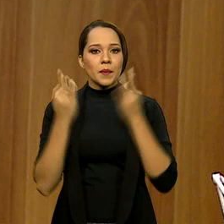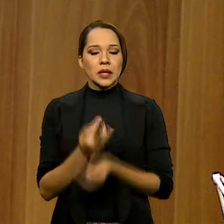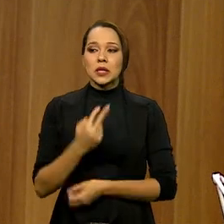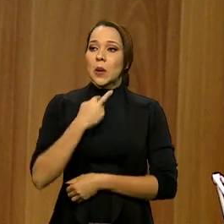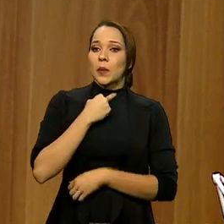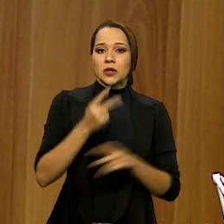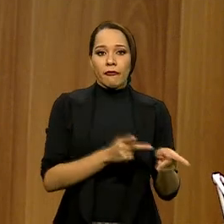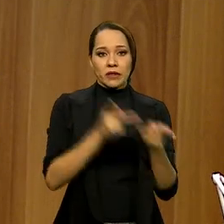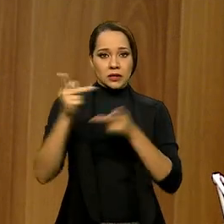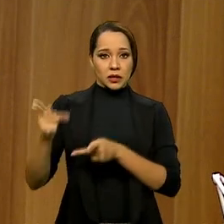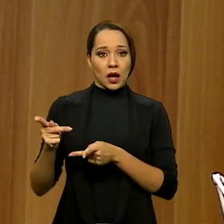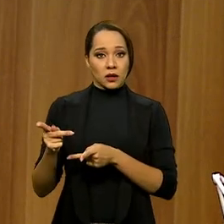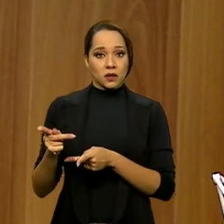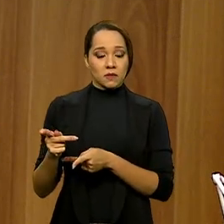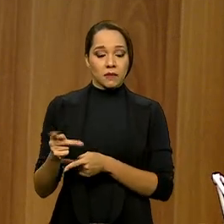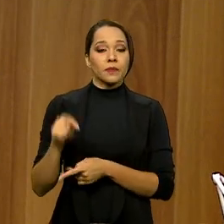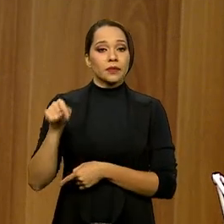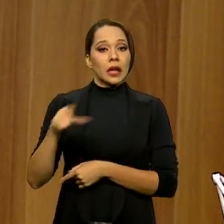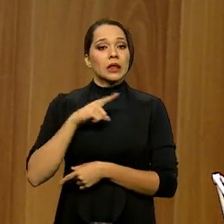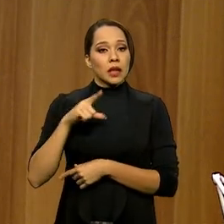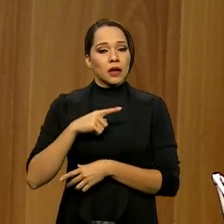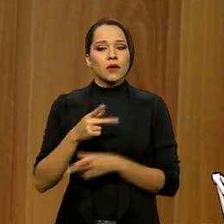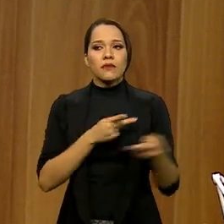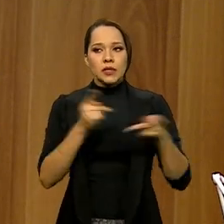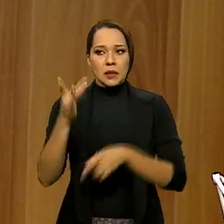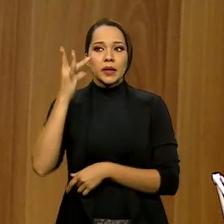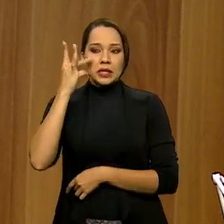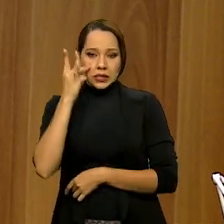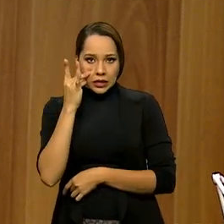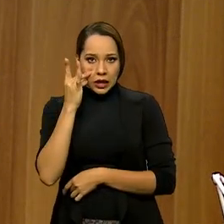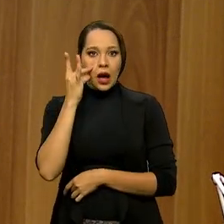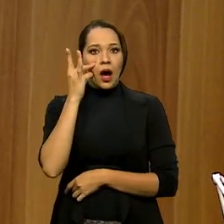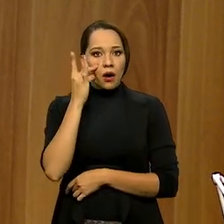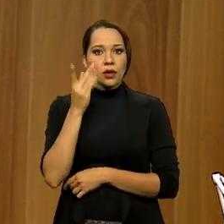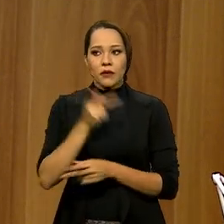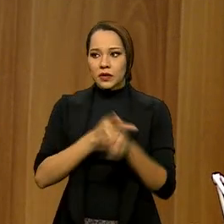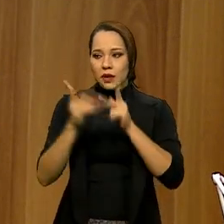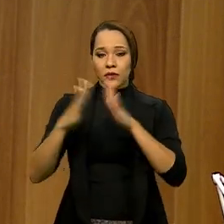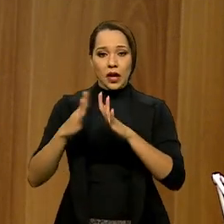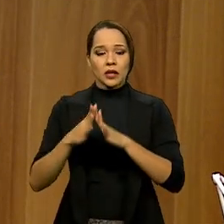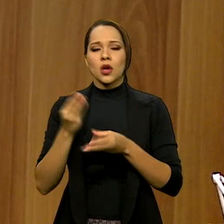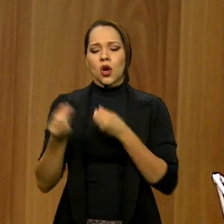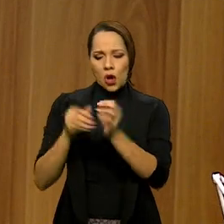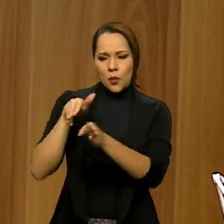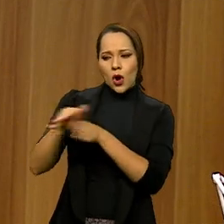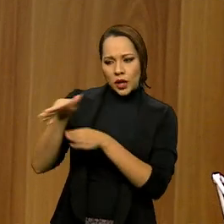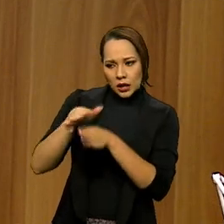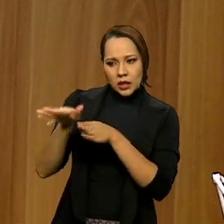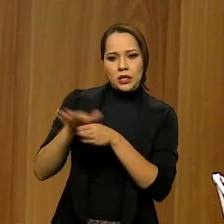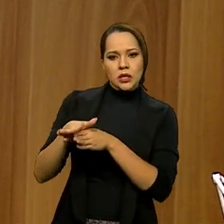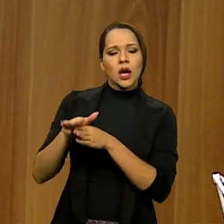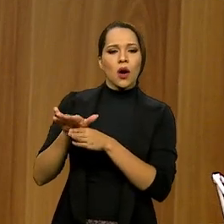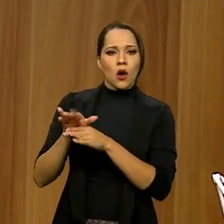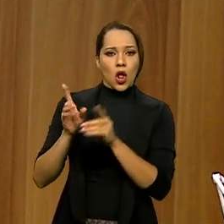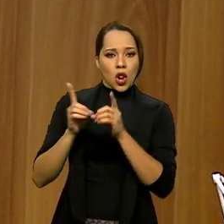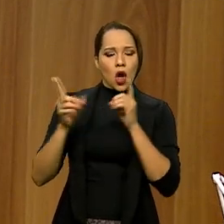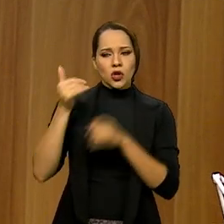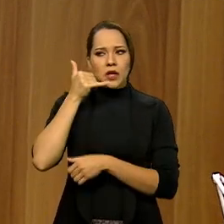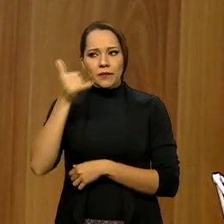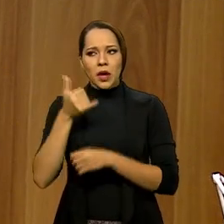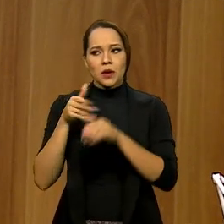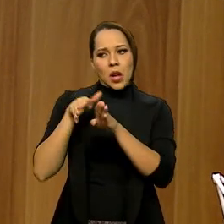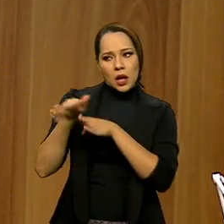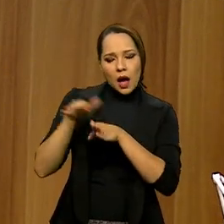ser visitadas, ter a visita presencial do visitador na sua casa, elas recebiam as orientações de forma remota,